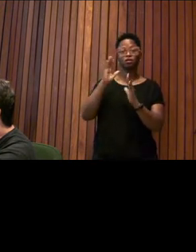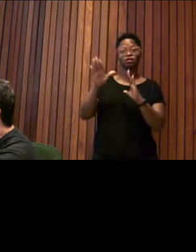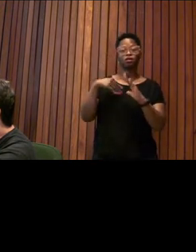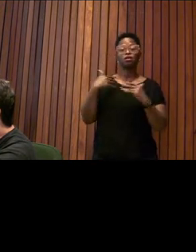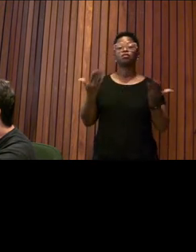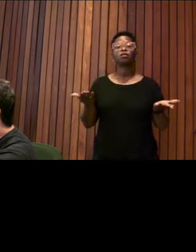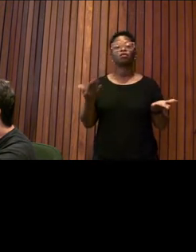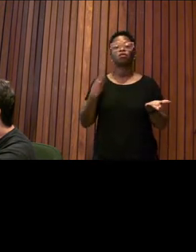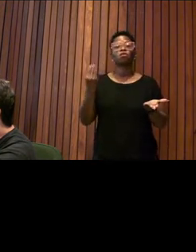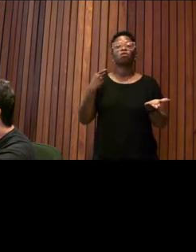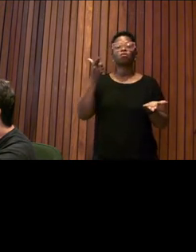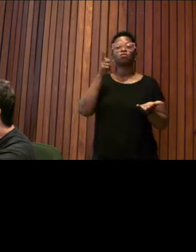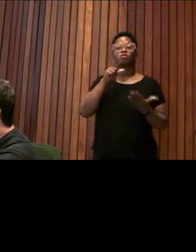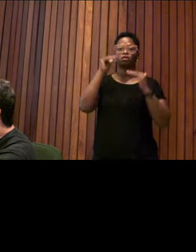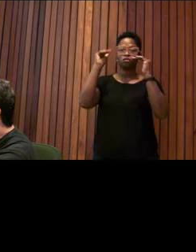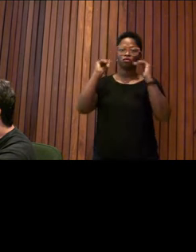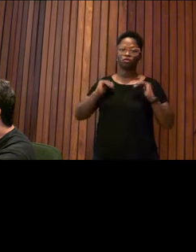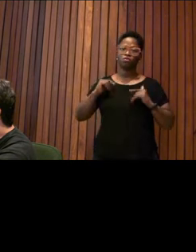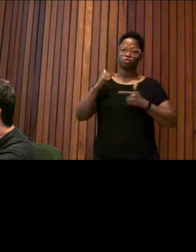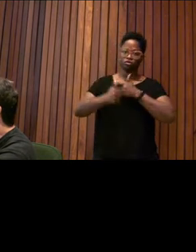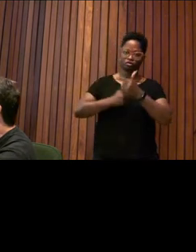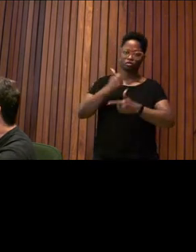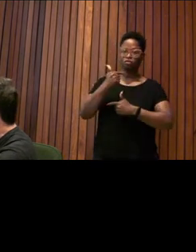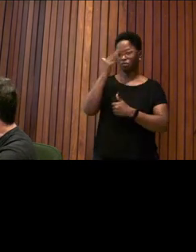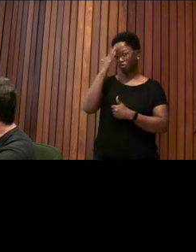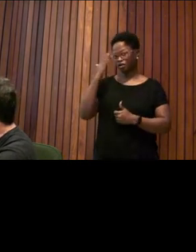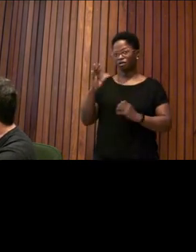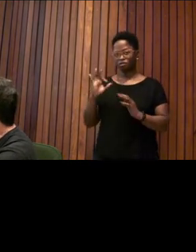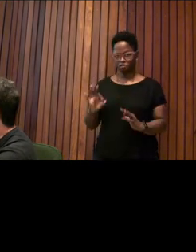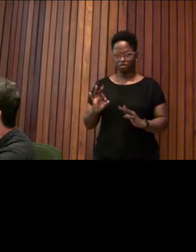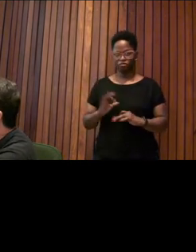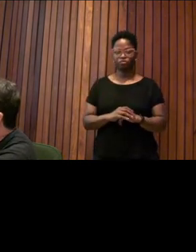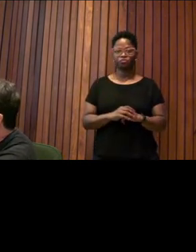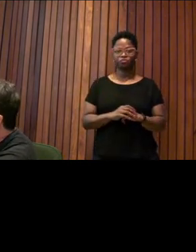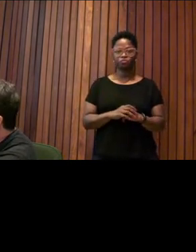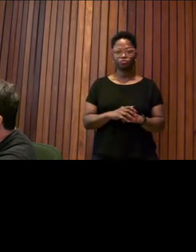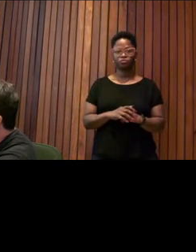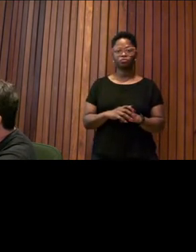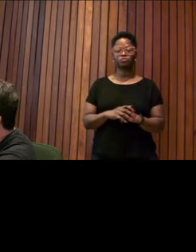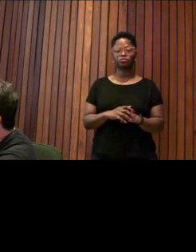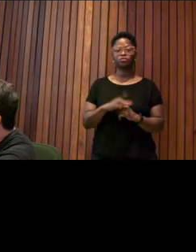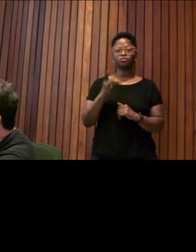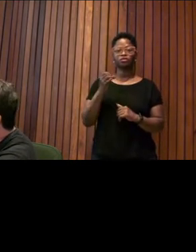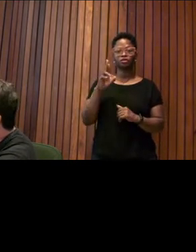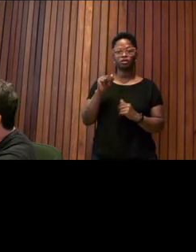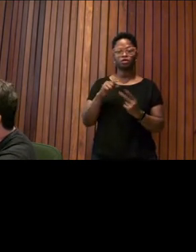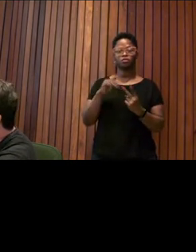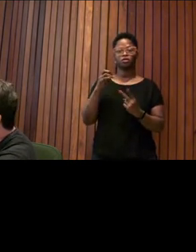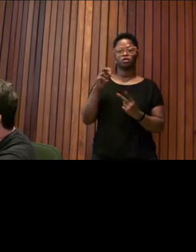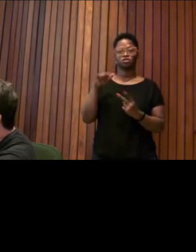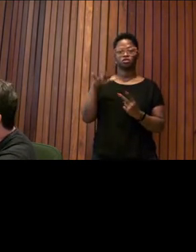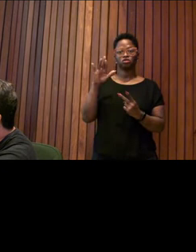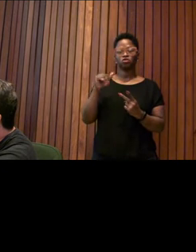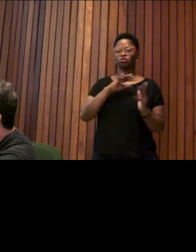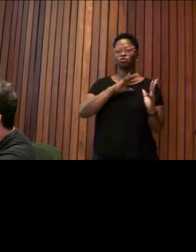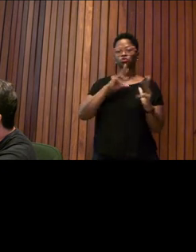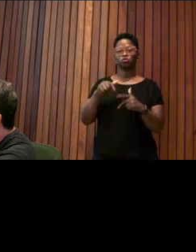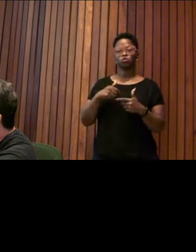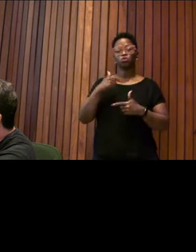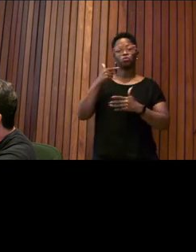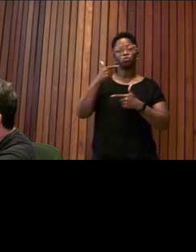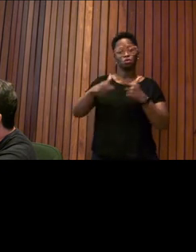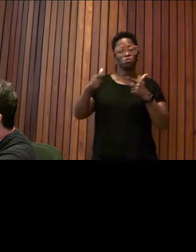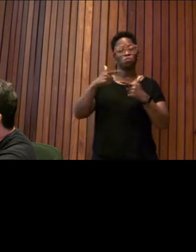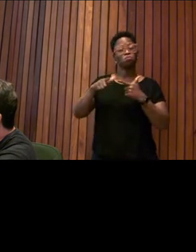como é que tá? Então, esse respeito, né, pelo trabalho, obrigado mesmo. Débora, Cristina aí. Todos percalços, tudo que a